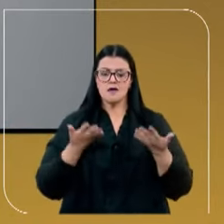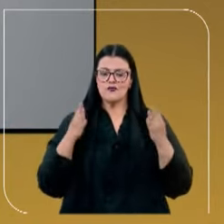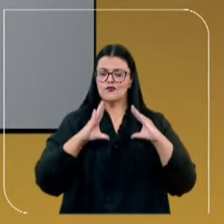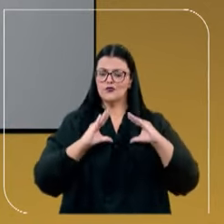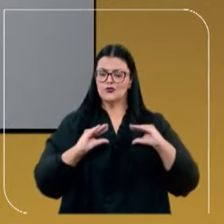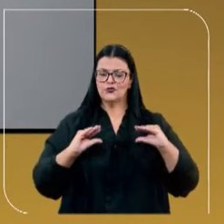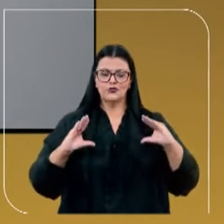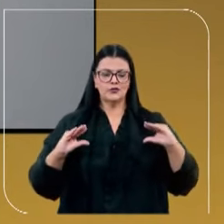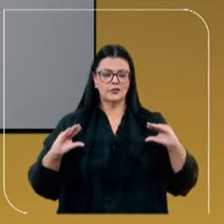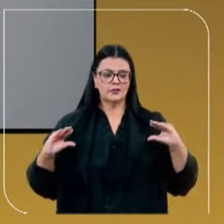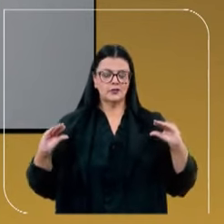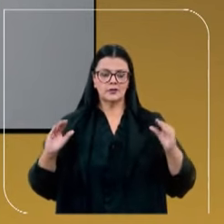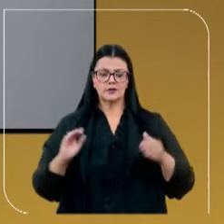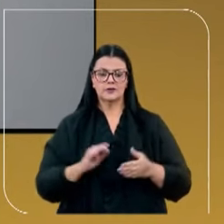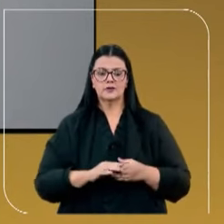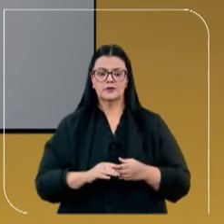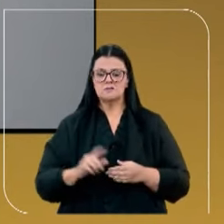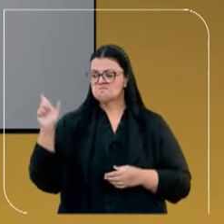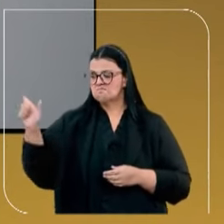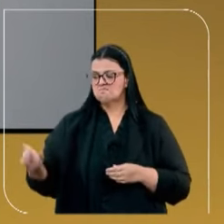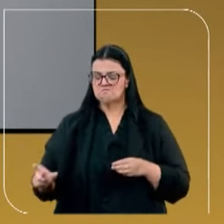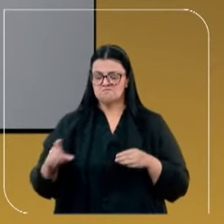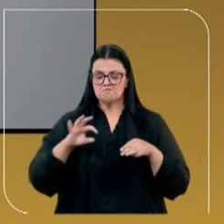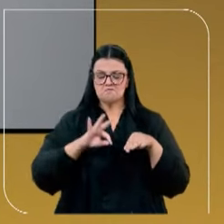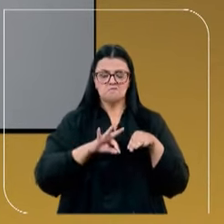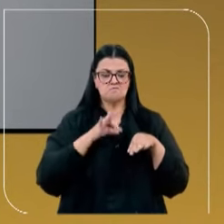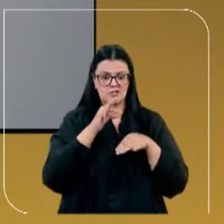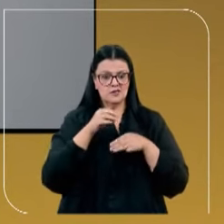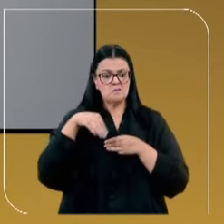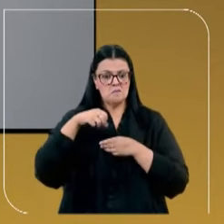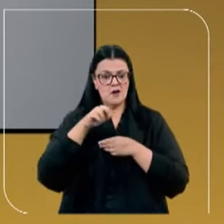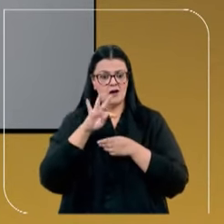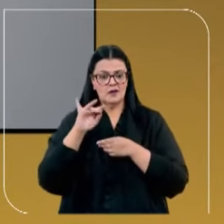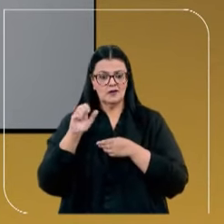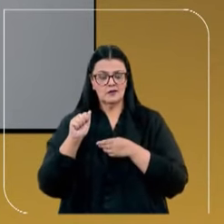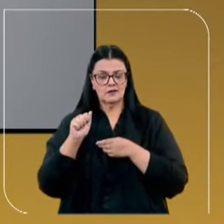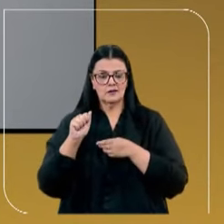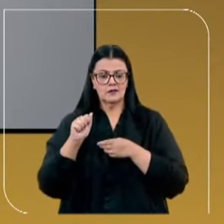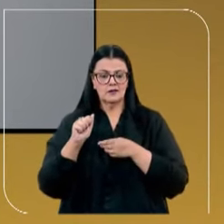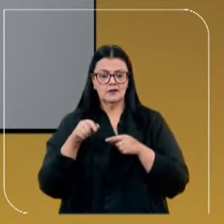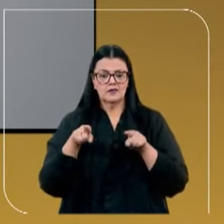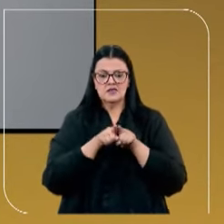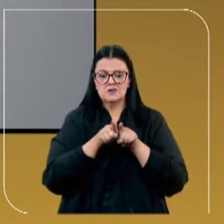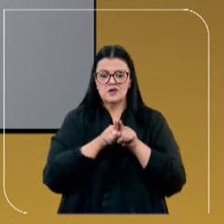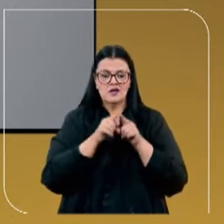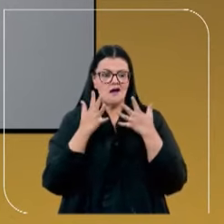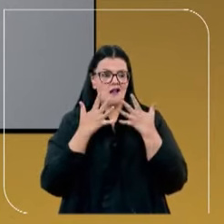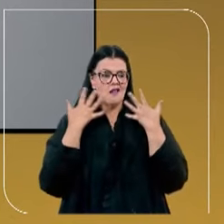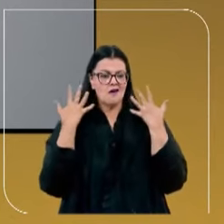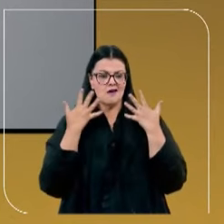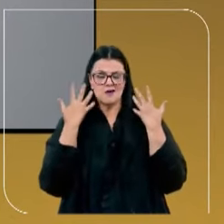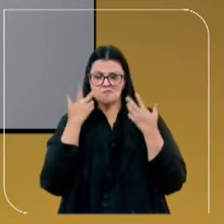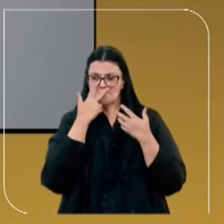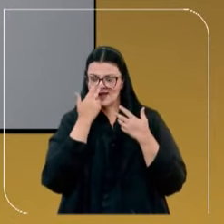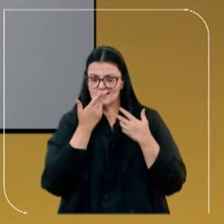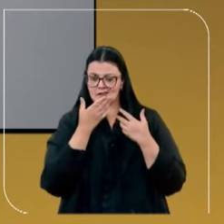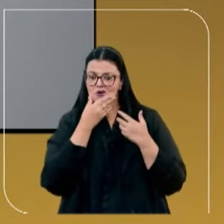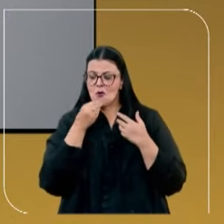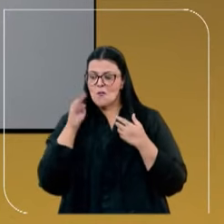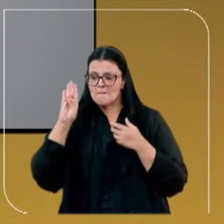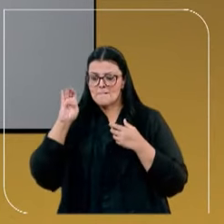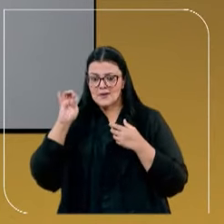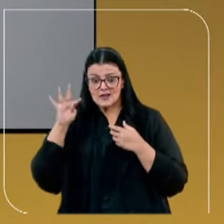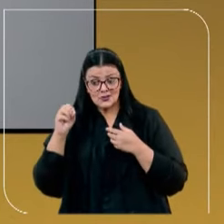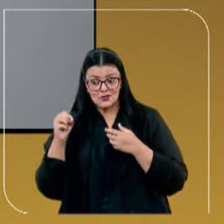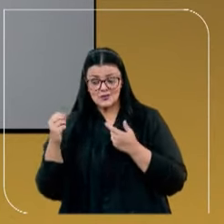característica da ministra Maria Tereza, a alegria permanente. Talvez a versão feminina desta leveza